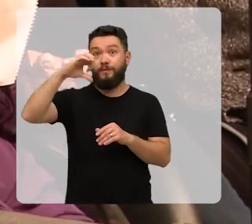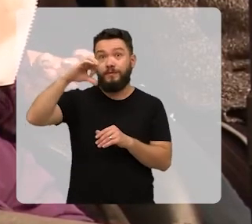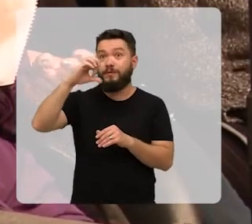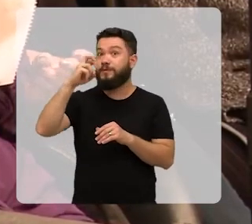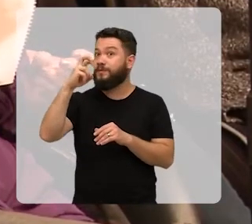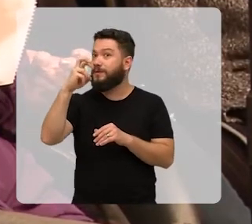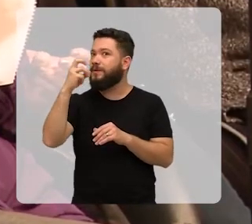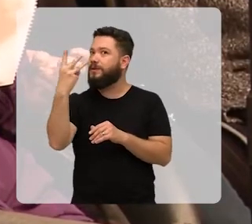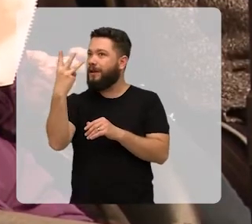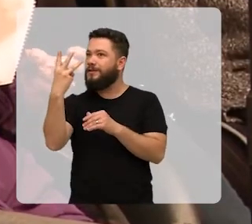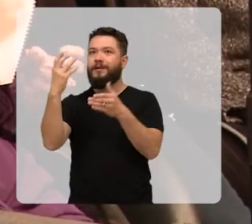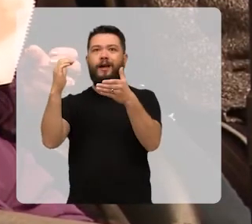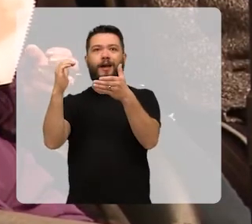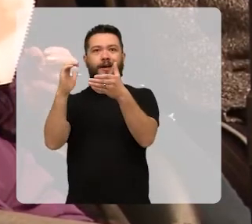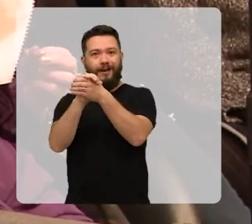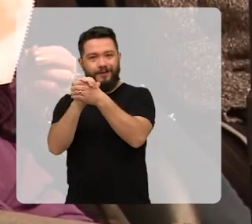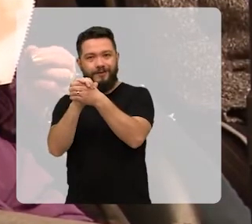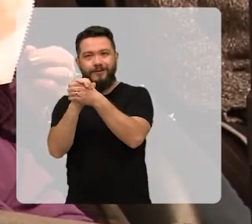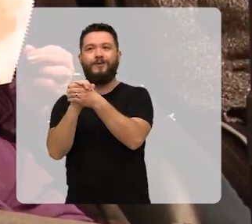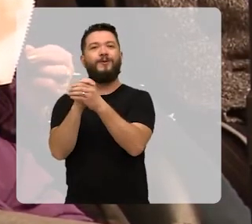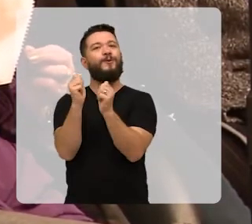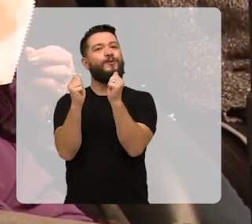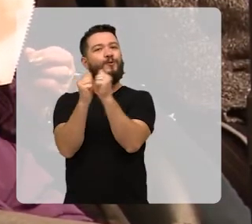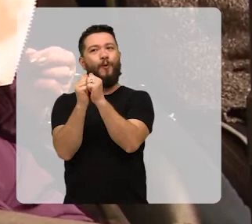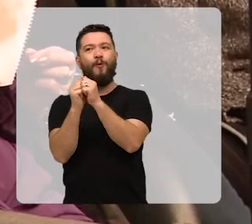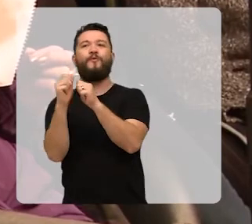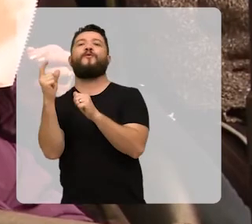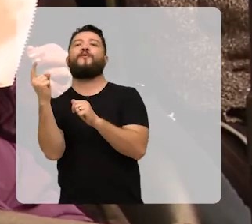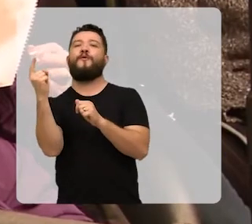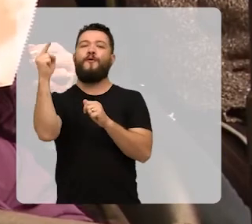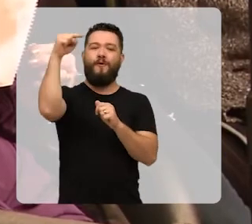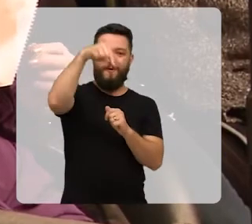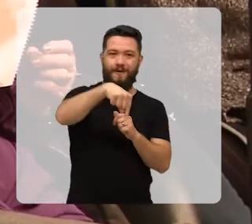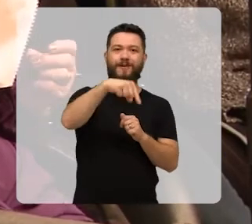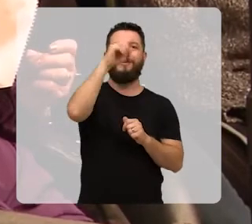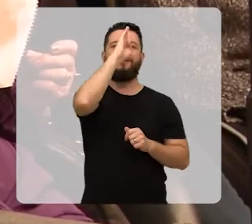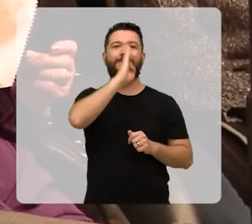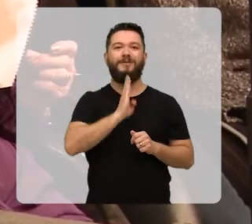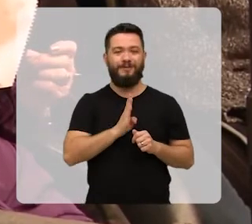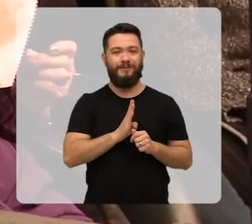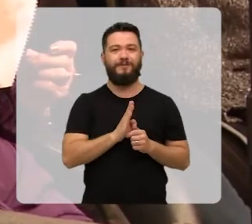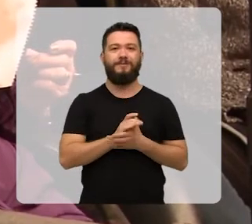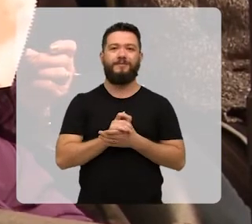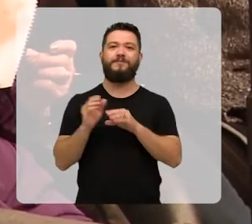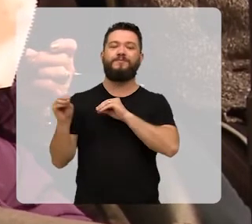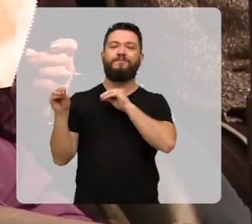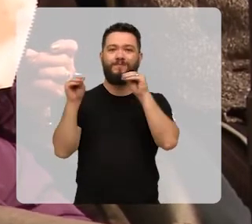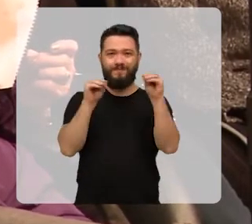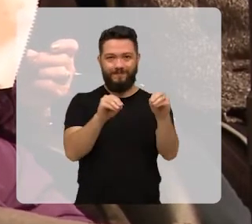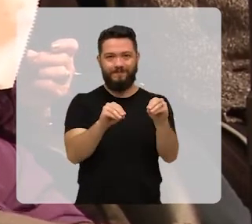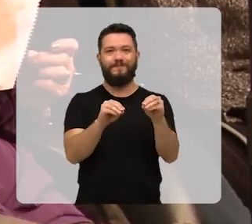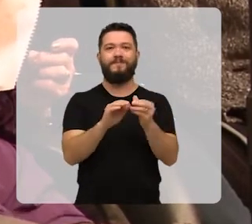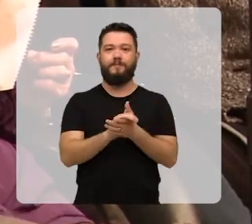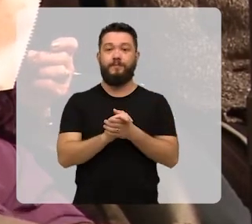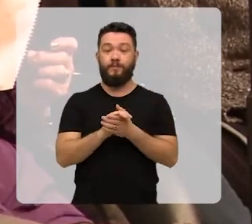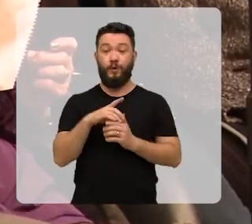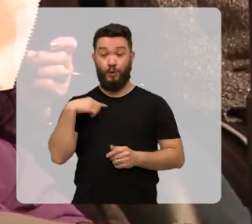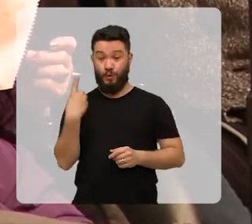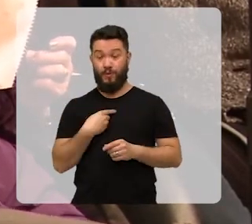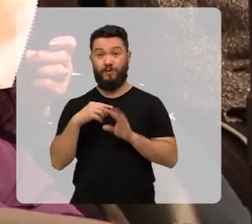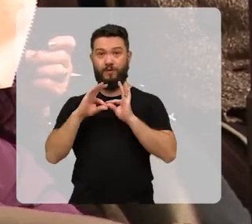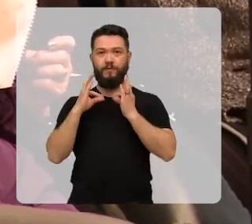quando nós casamos e voltamos juntos ao Brasil. A história da família Frank é ligada aos